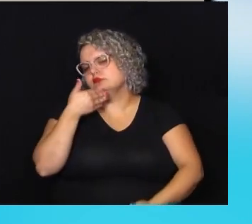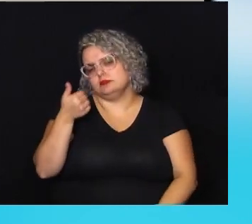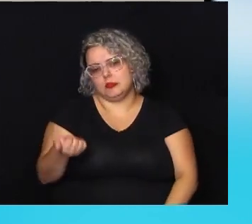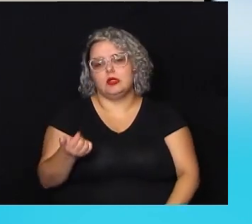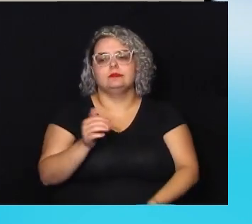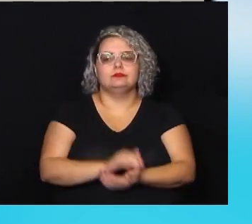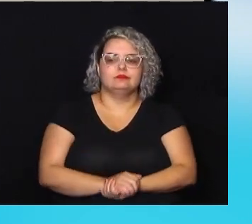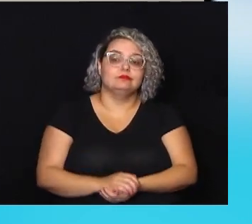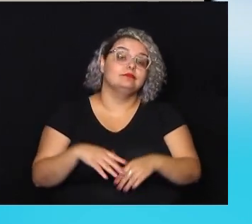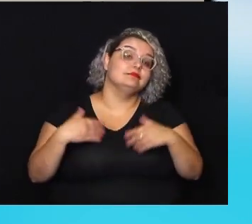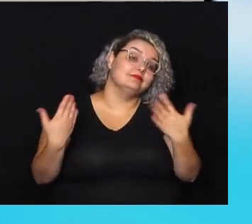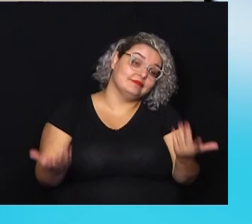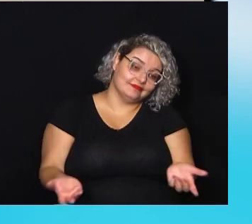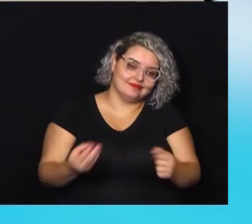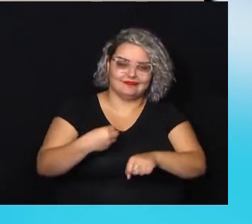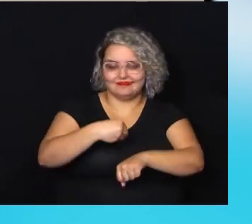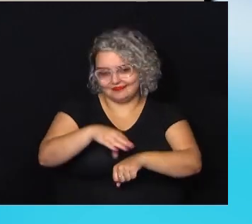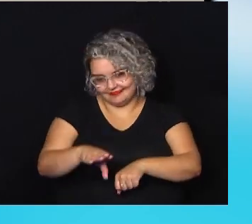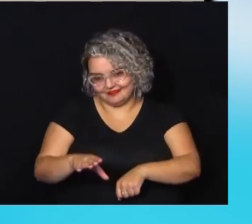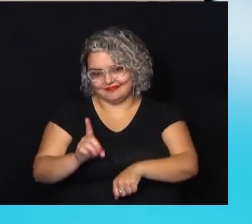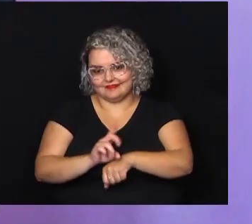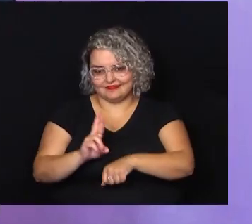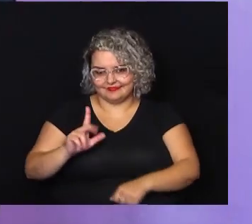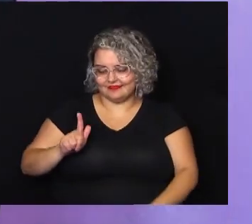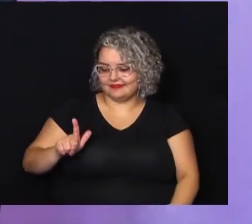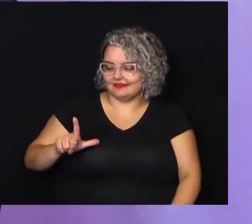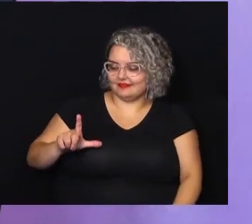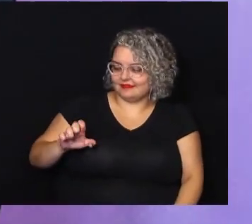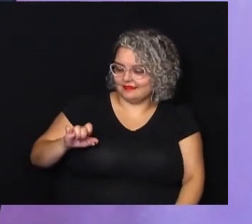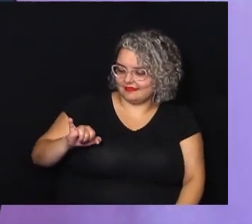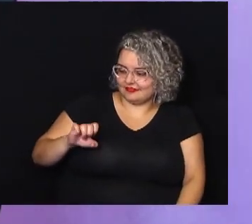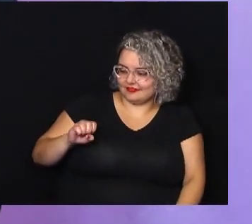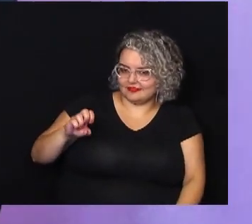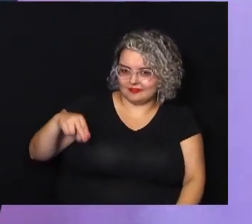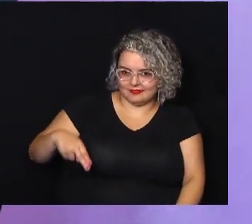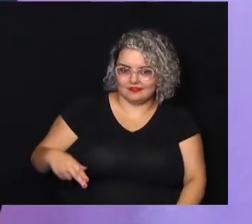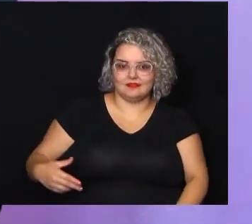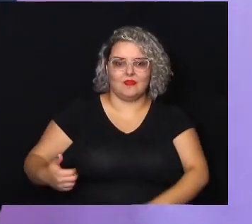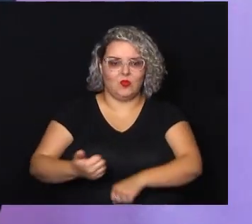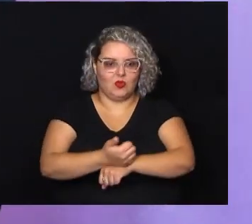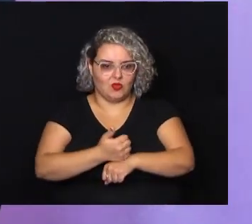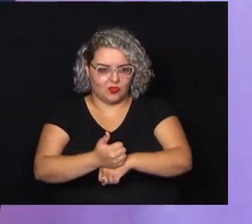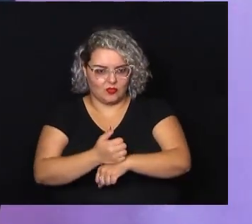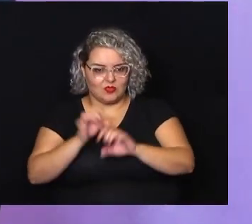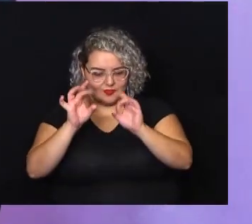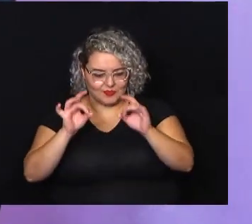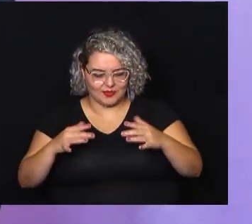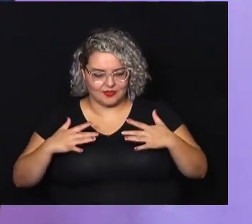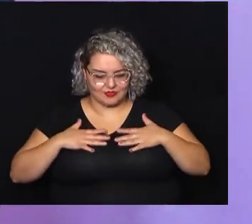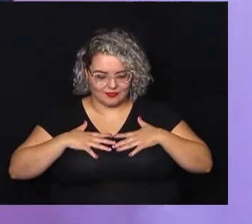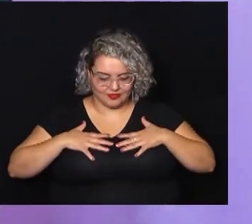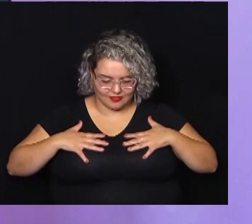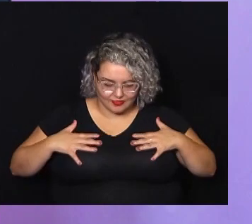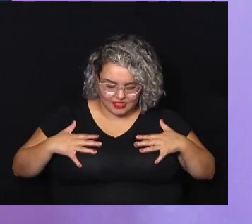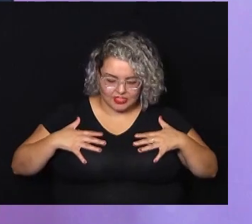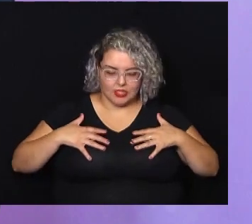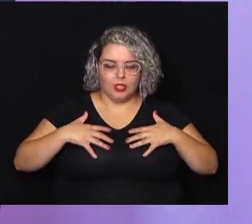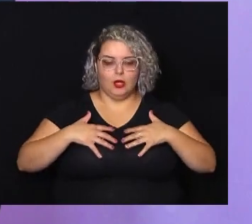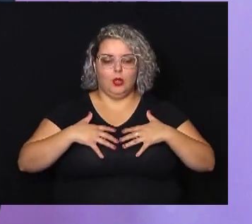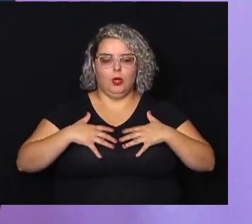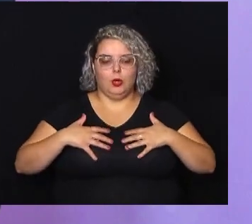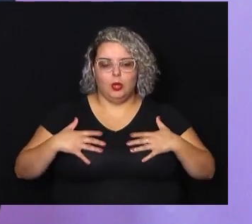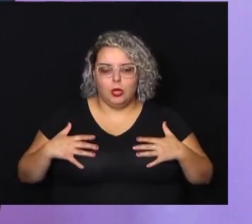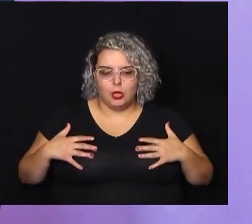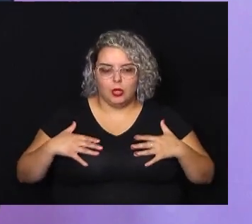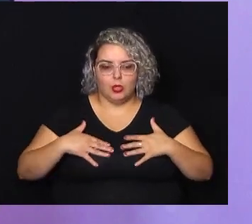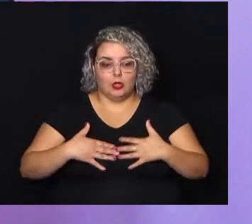saúde para um nível de qualidade muito maior. Tá aí então o recado do Dr. Gleison Guimarães, ele é pneumologista e ajudou a